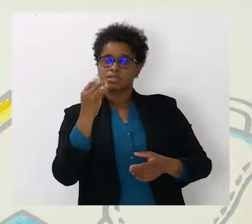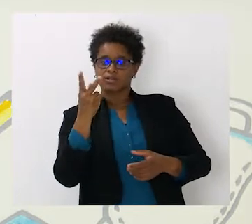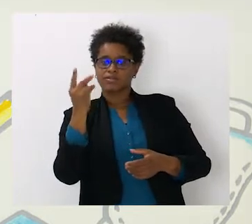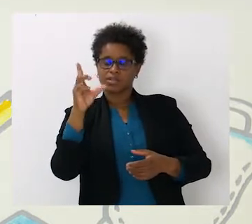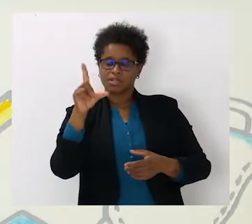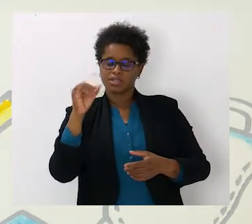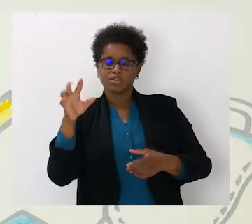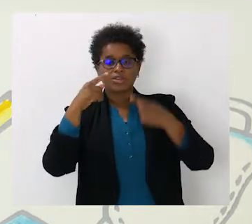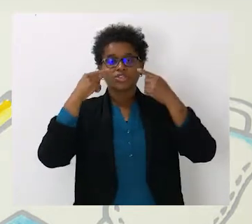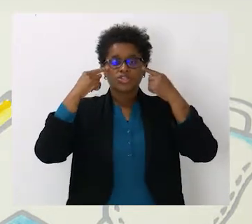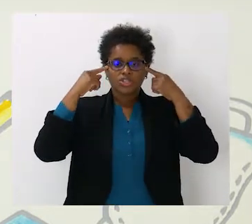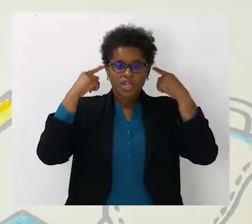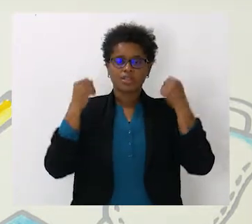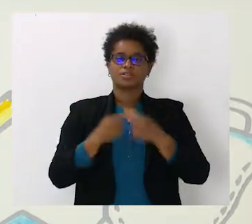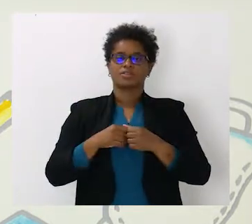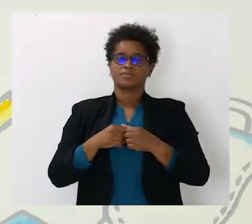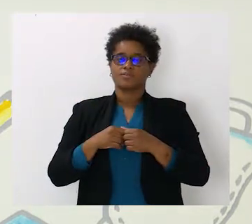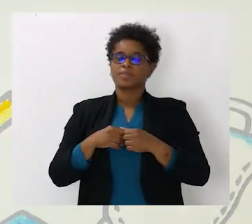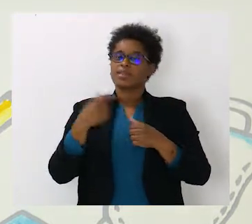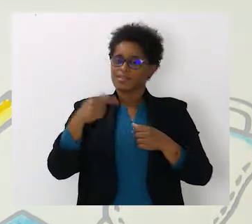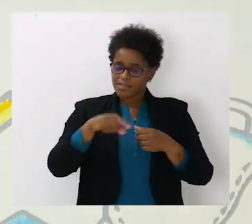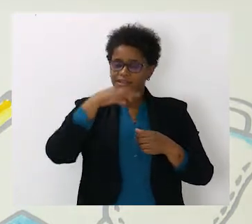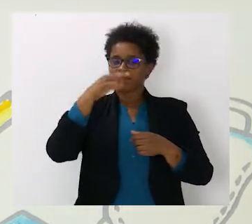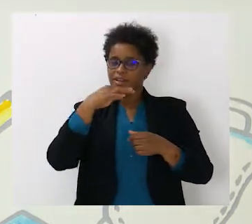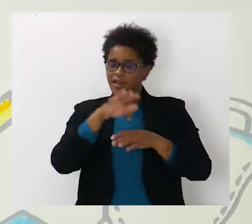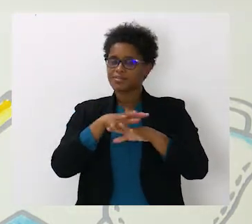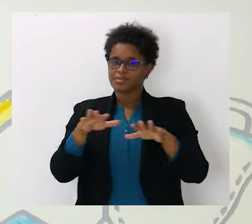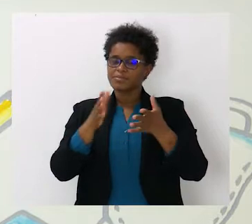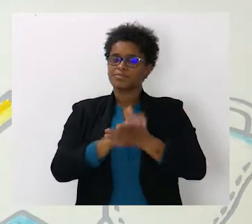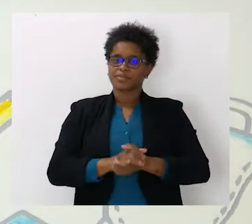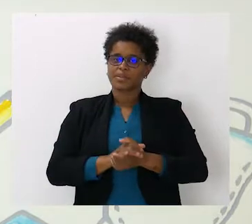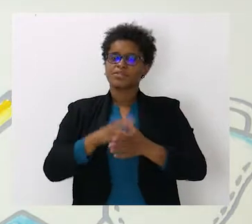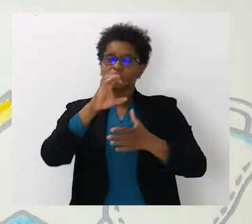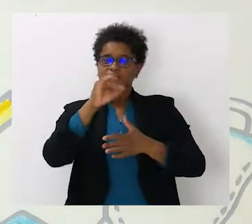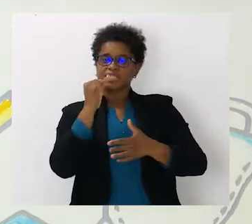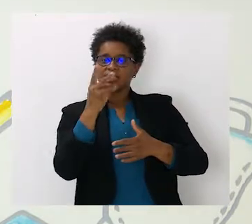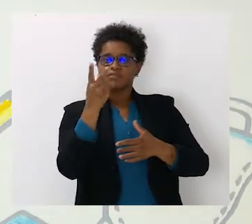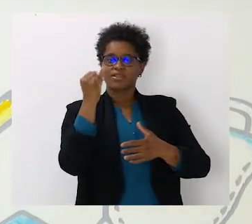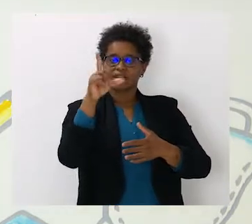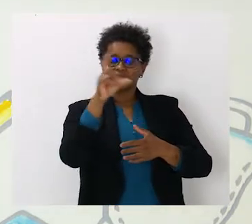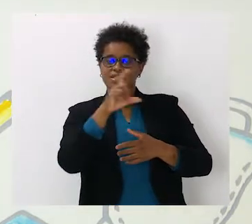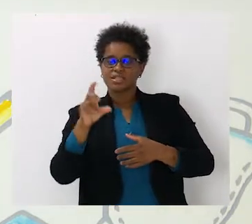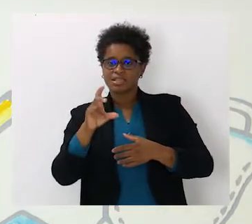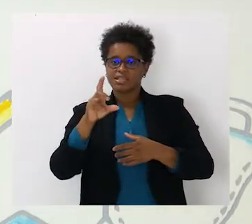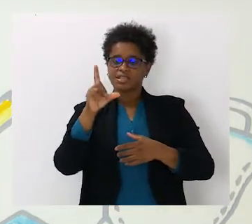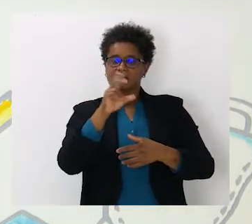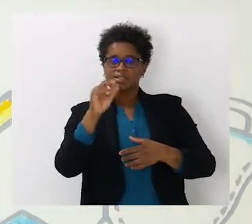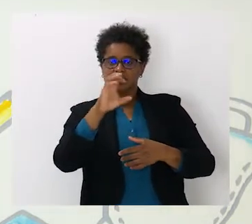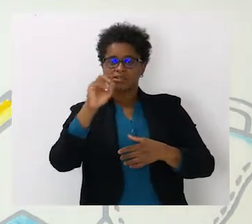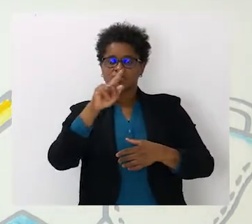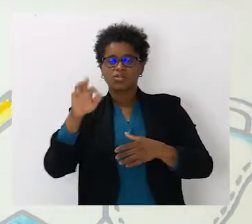civilização chinesa. Portanto, está dito, são civilizações que